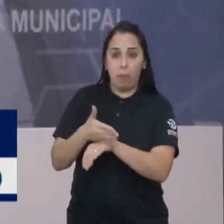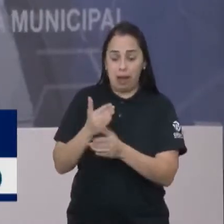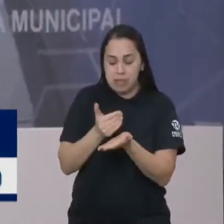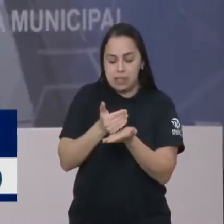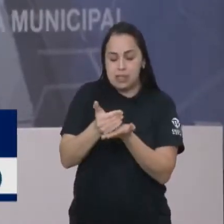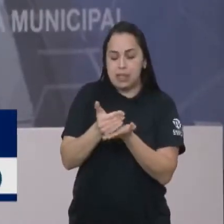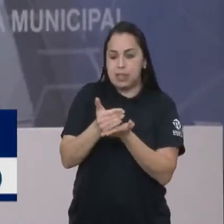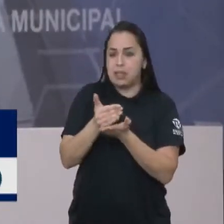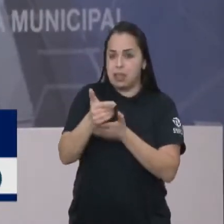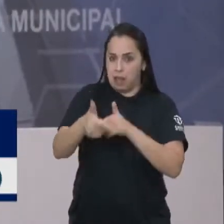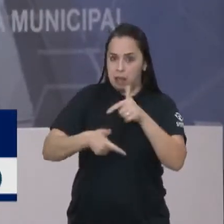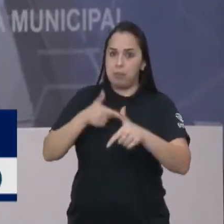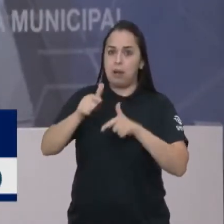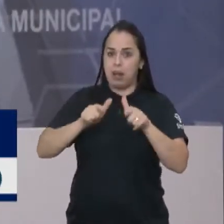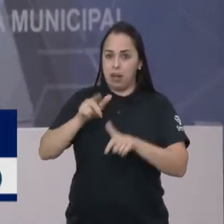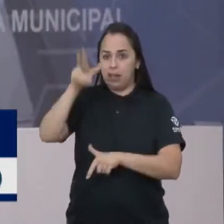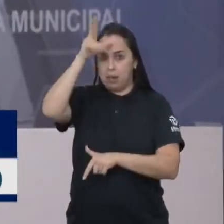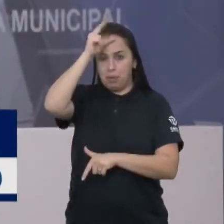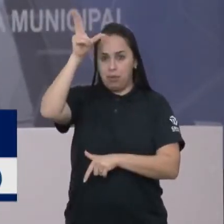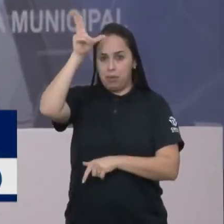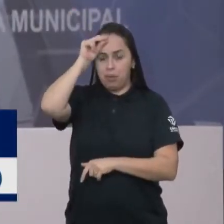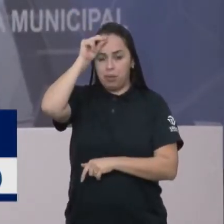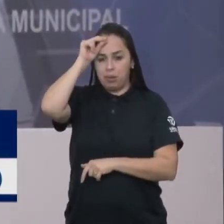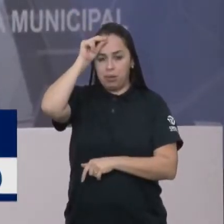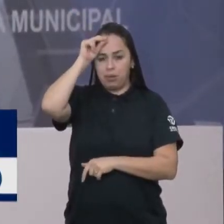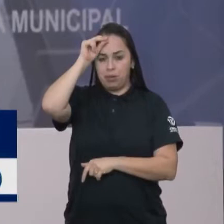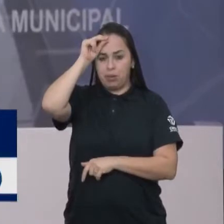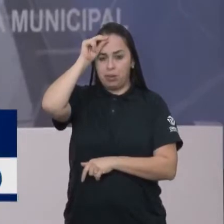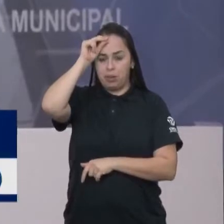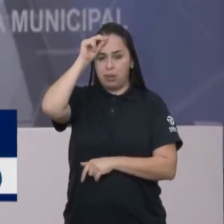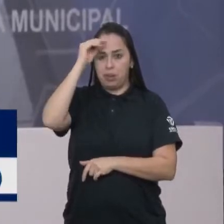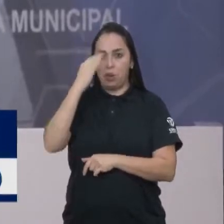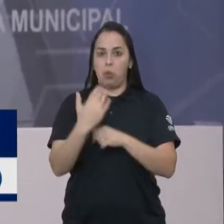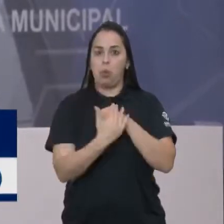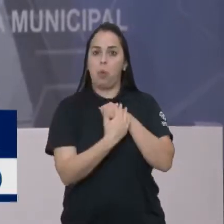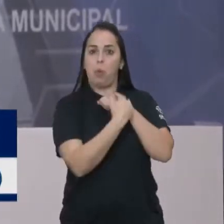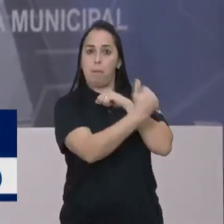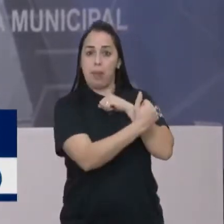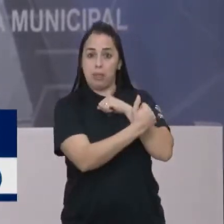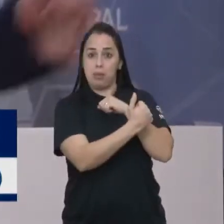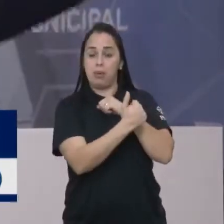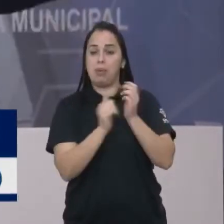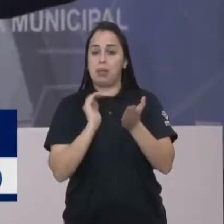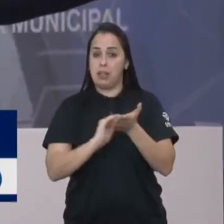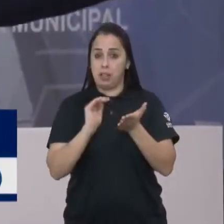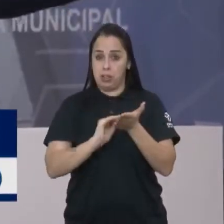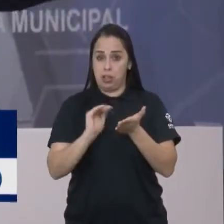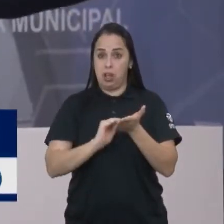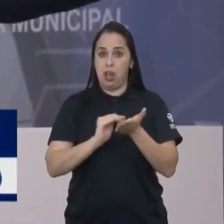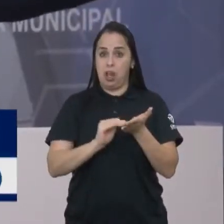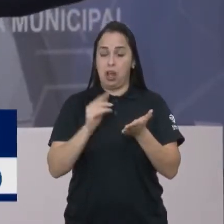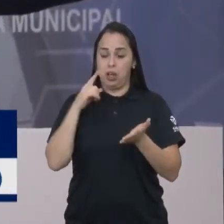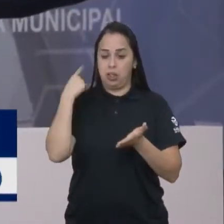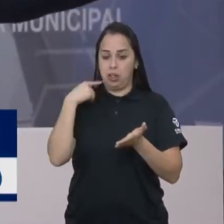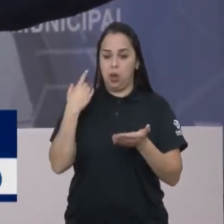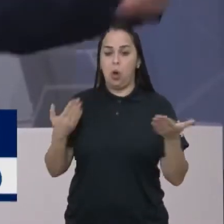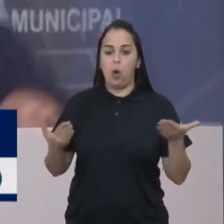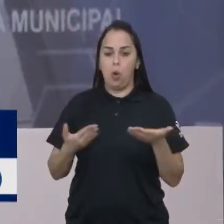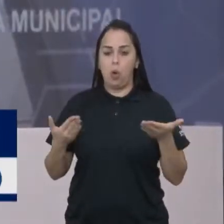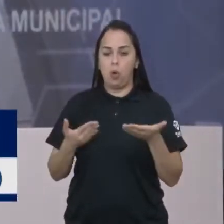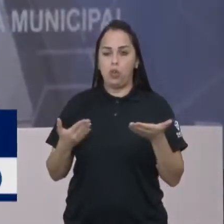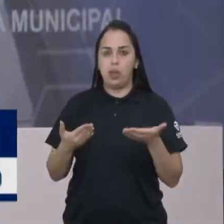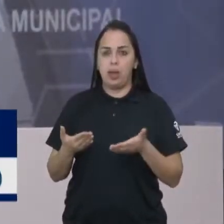convite do Eduardo Cury, para ser secretário de Assuntos Jurídicos, né, que hoje quem ocupa a cadeira é meu